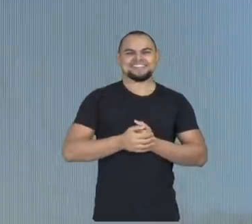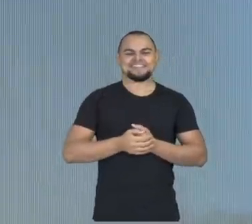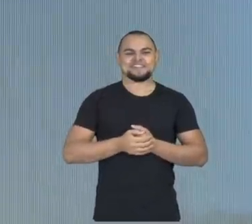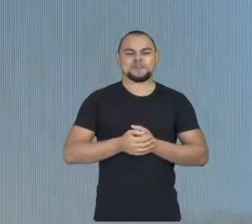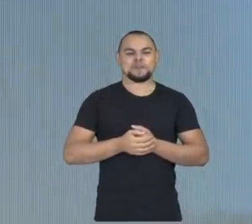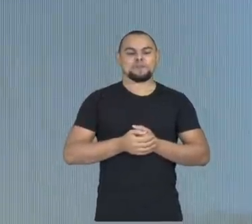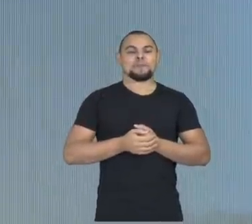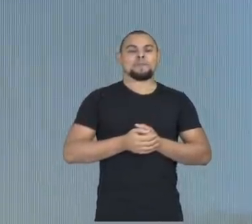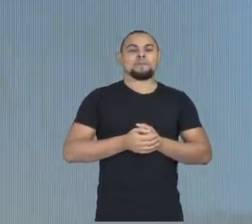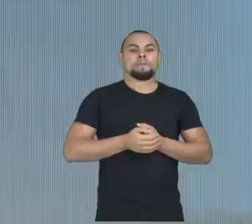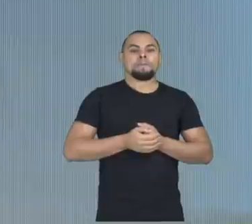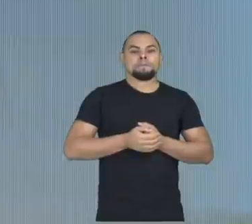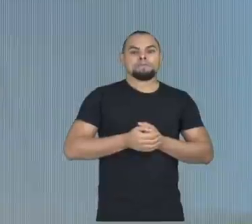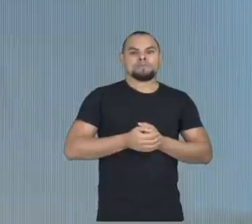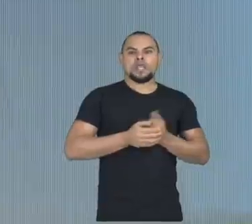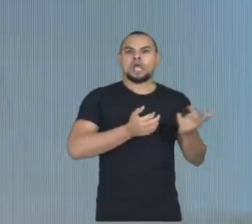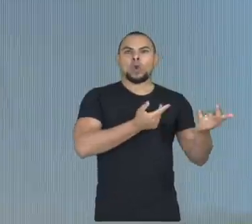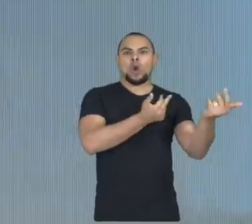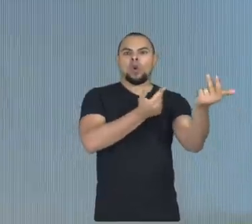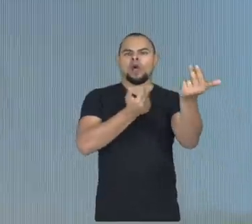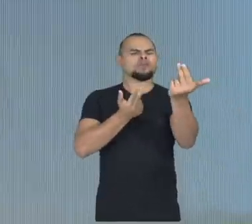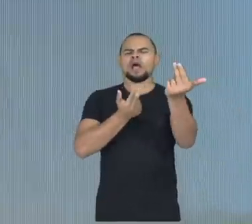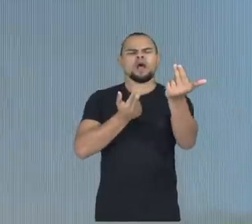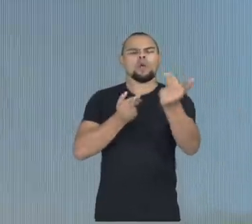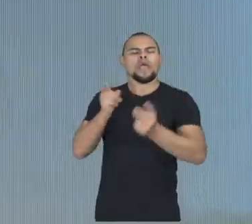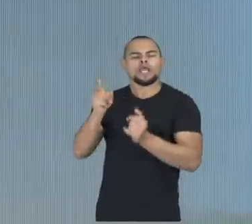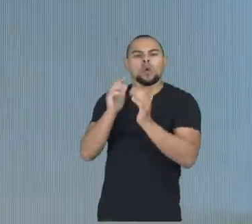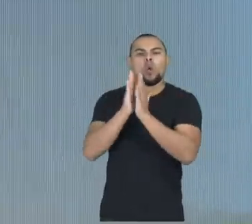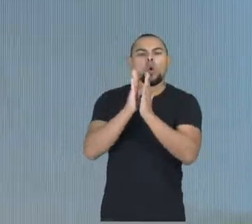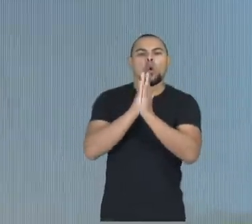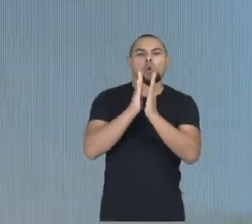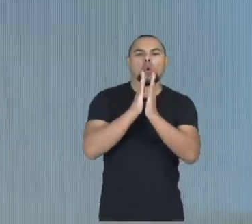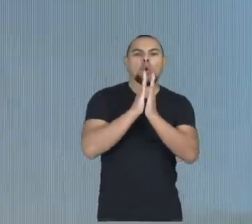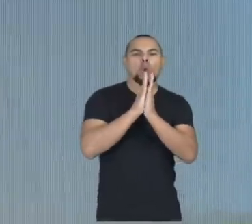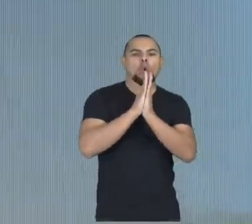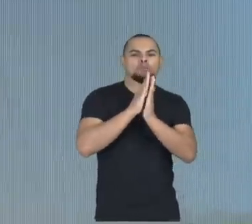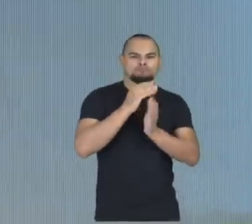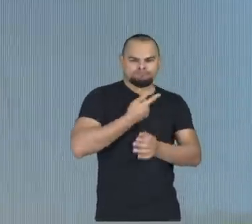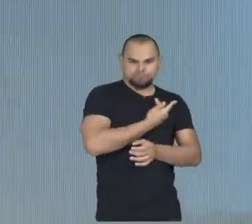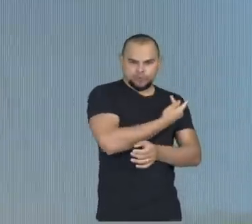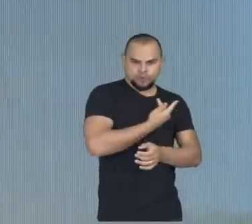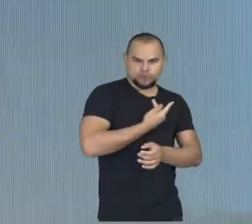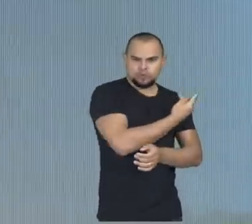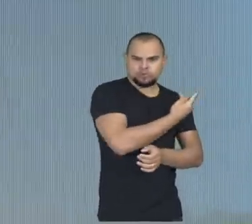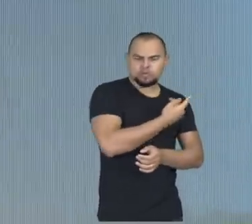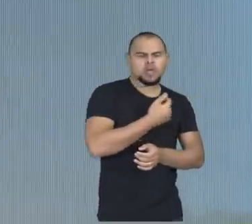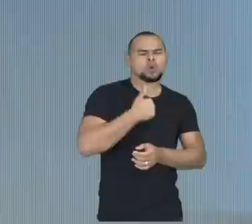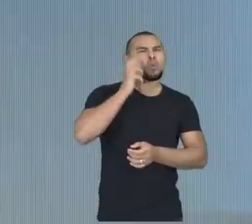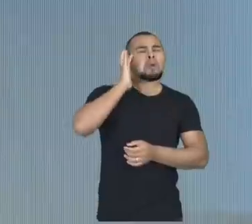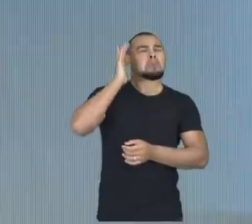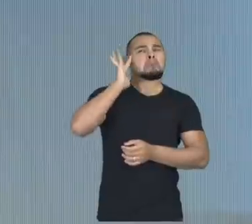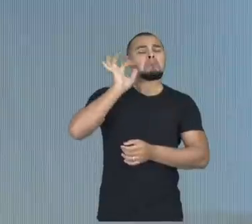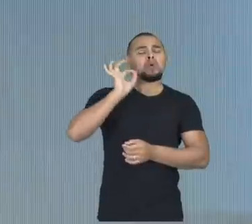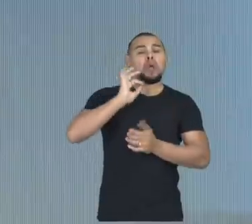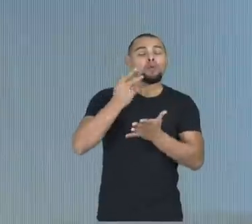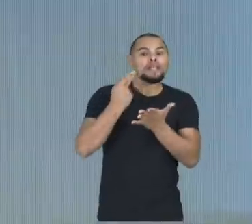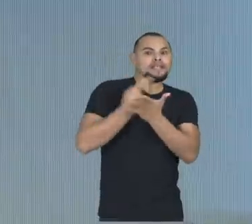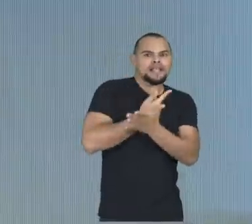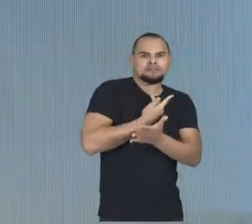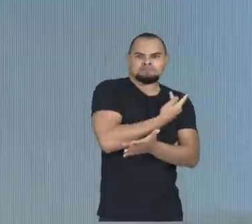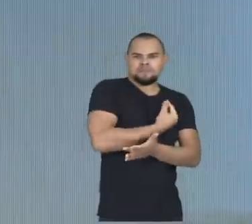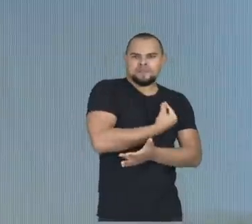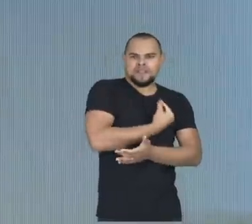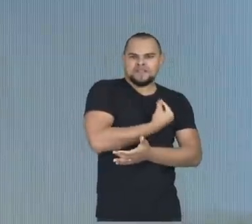Não estou dizendo que é regra, mas ele orou por nós. Eu não imaginava o que aconteceria na nossa vida como